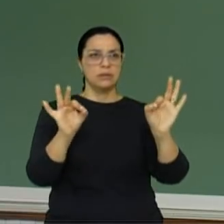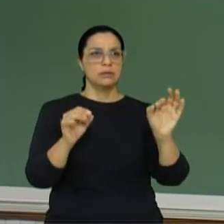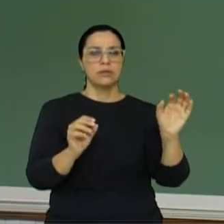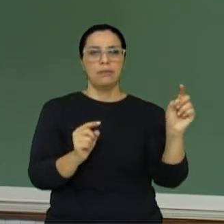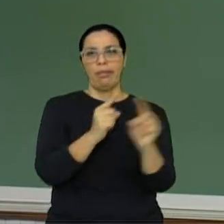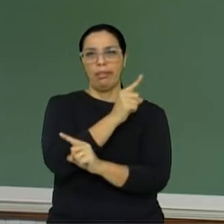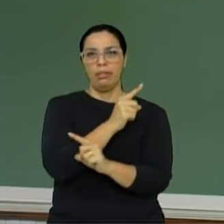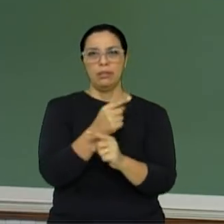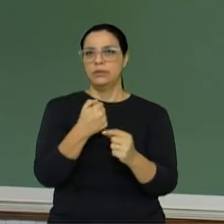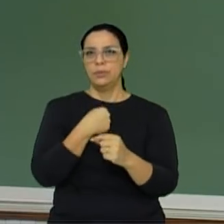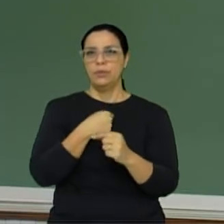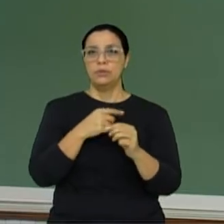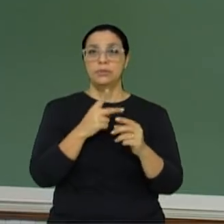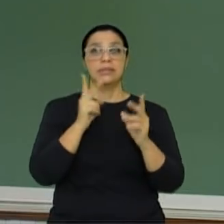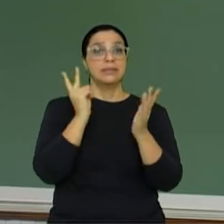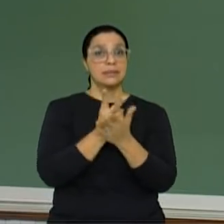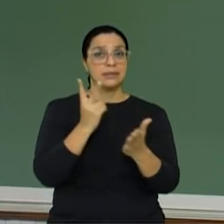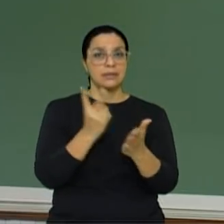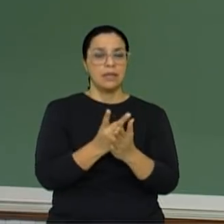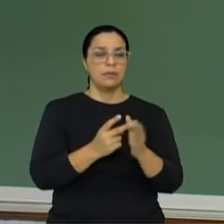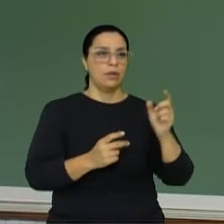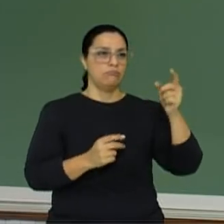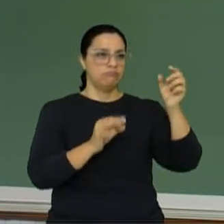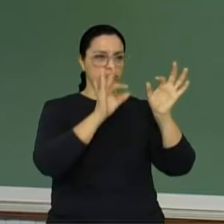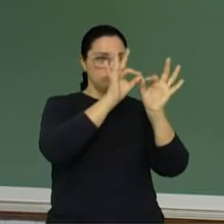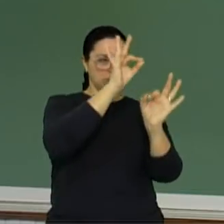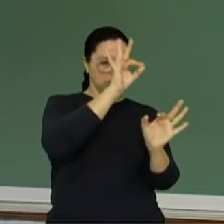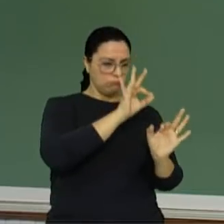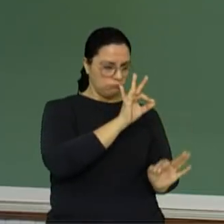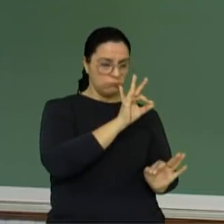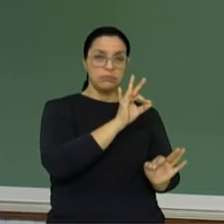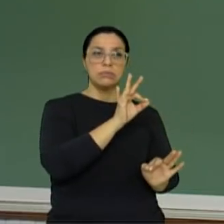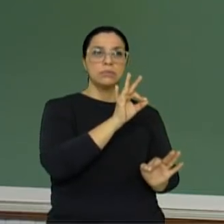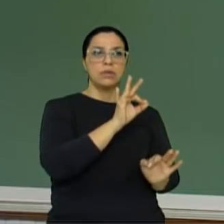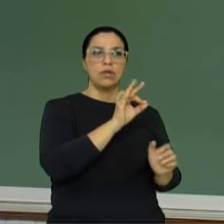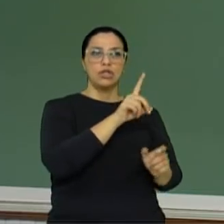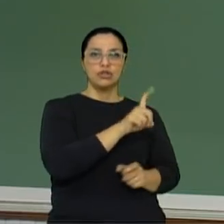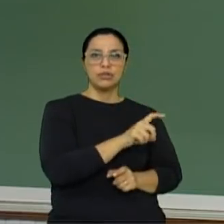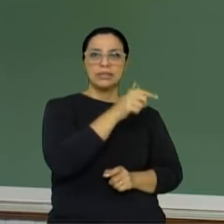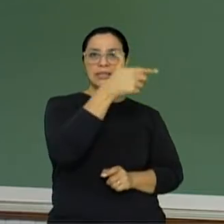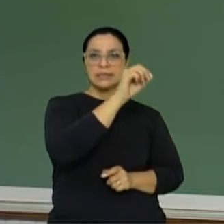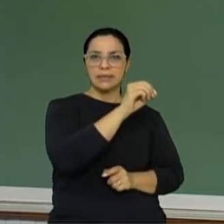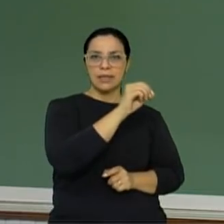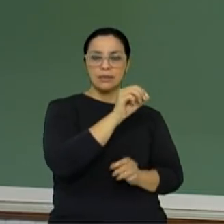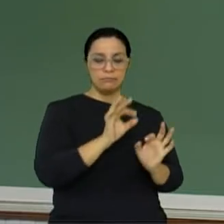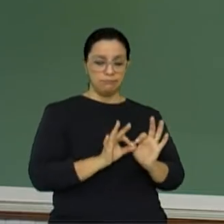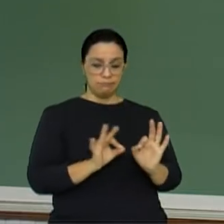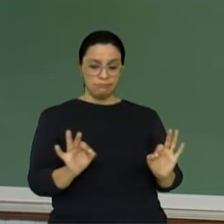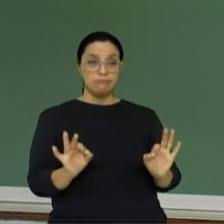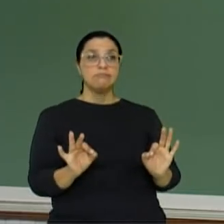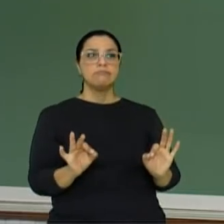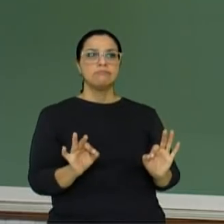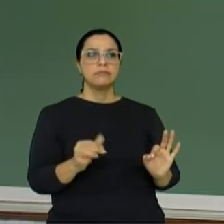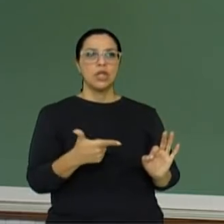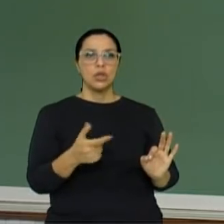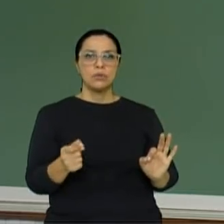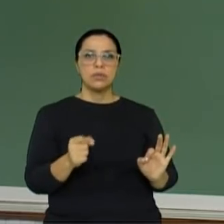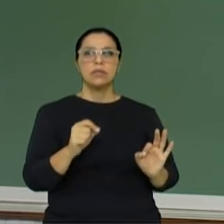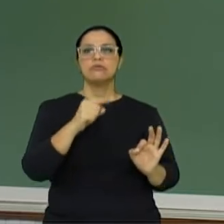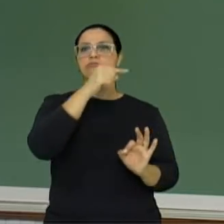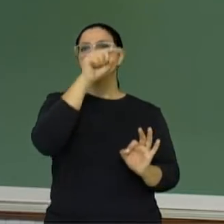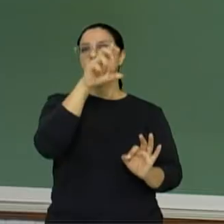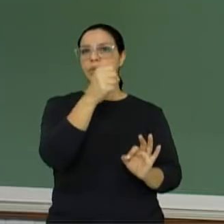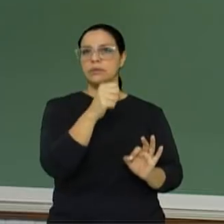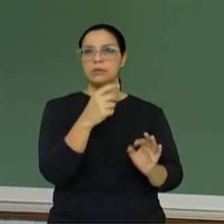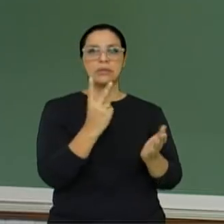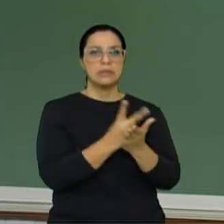80 e o 200 está para 100. Está errado. Tem que pegar aí os lados correspondentes. Então, X está para 100, assim como 200 está para